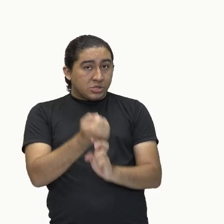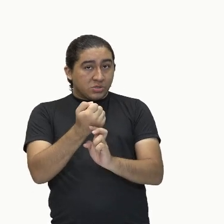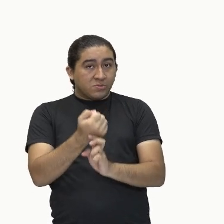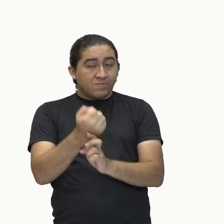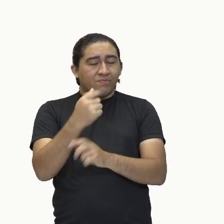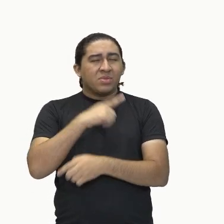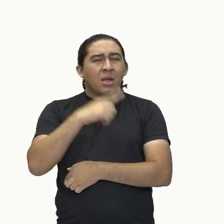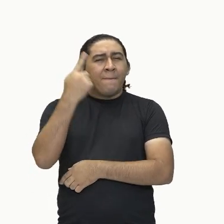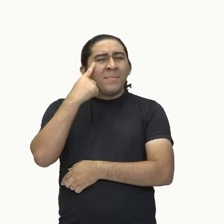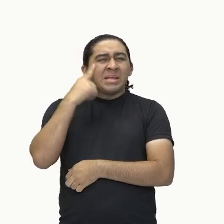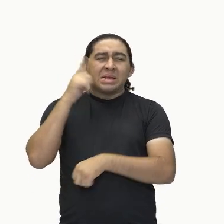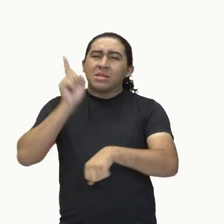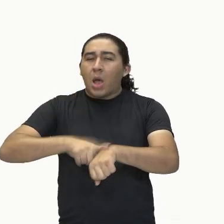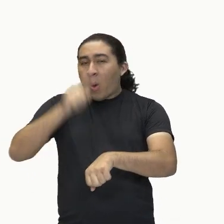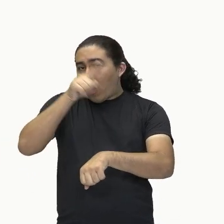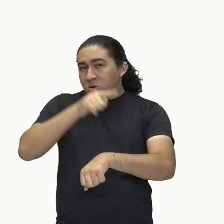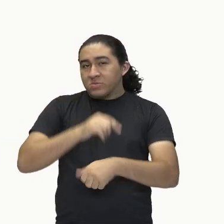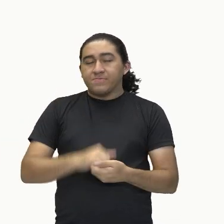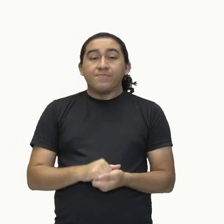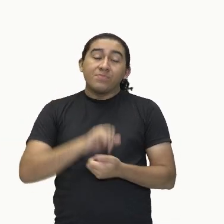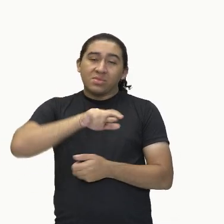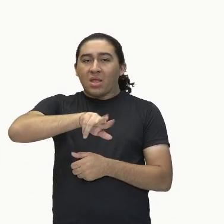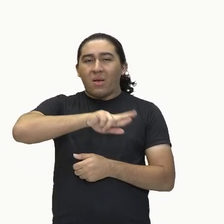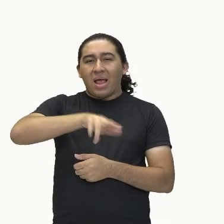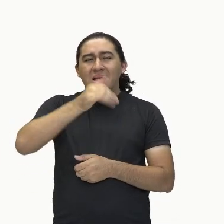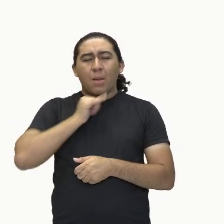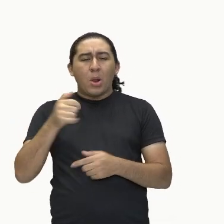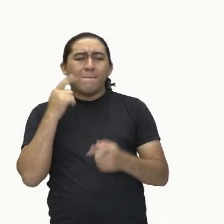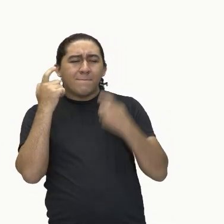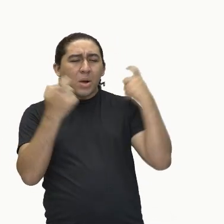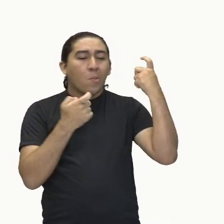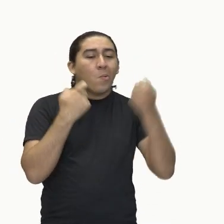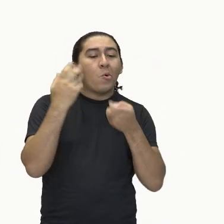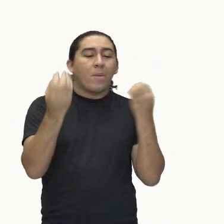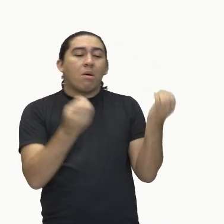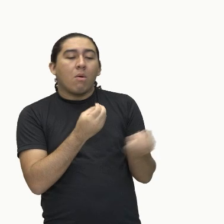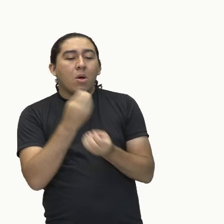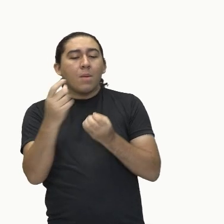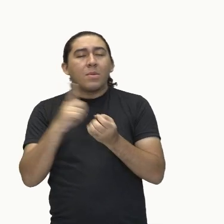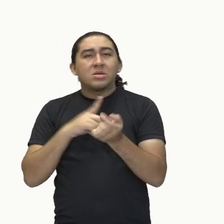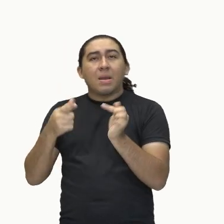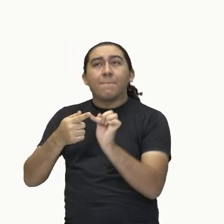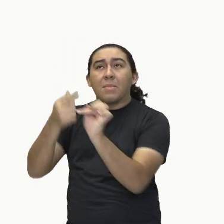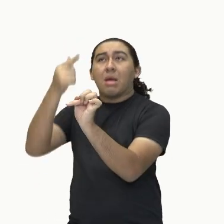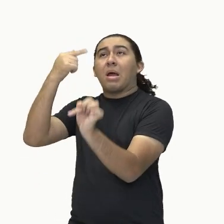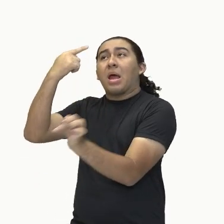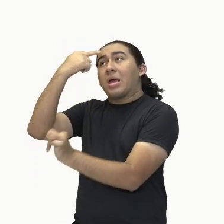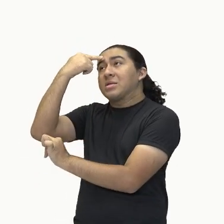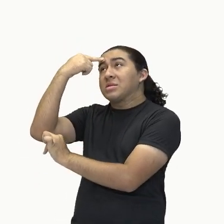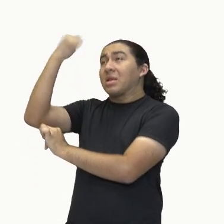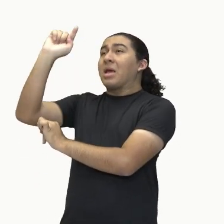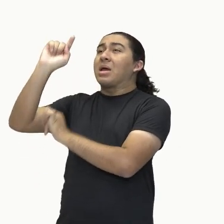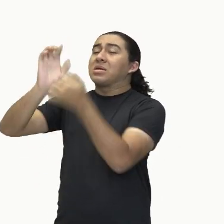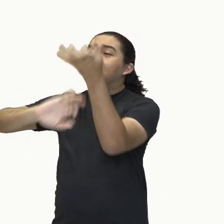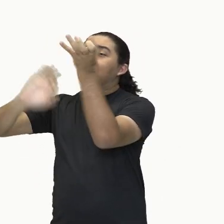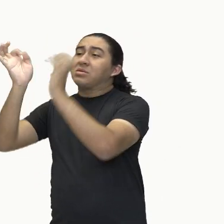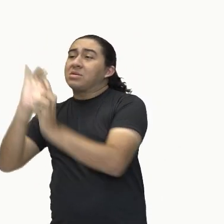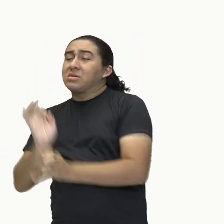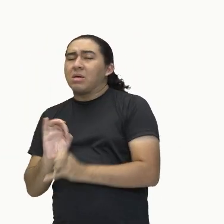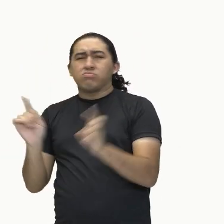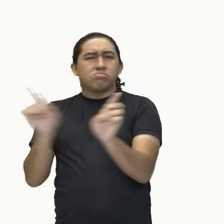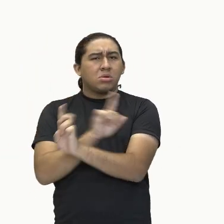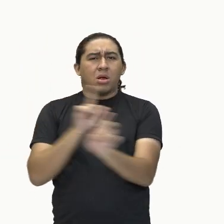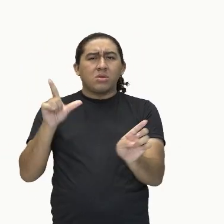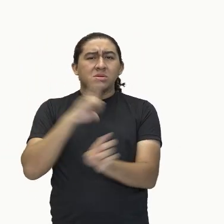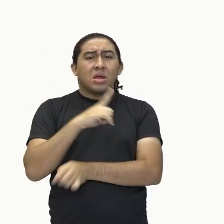pelo imediatismo, que não vai se preocupar com o processo de criação, de planejamento, mas algo que surge